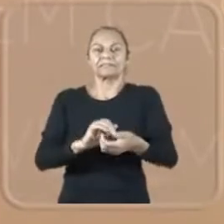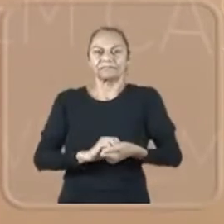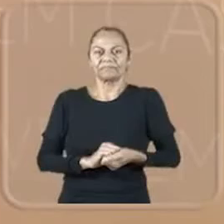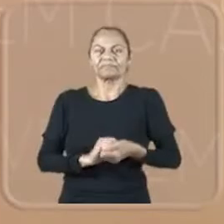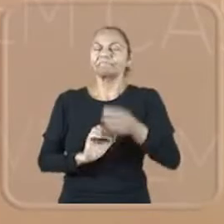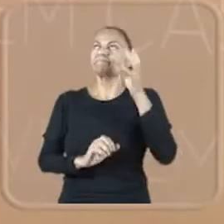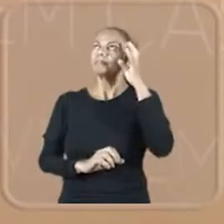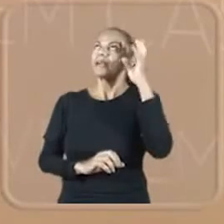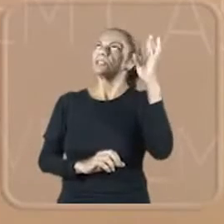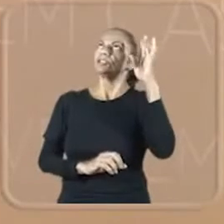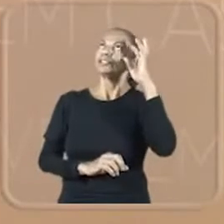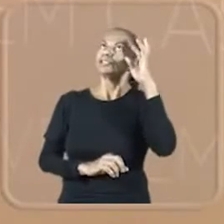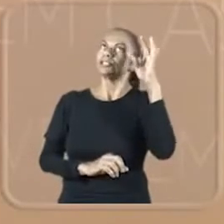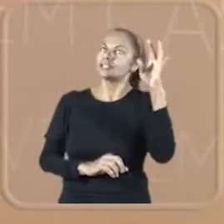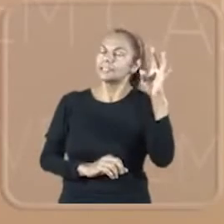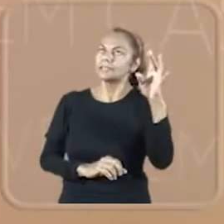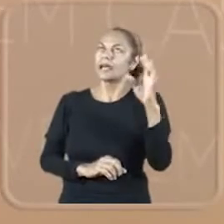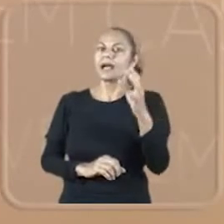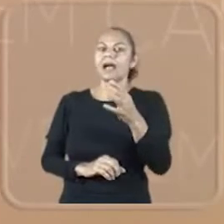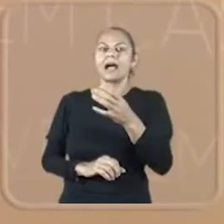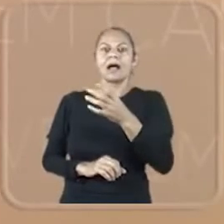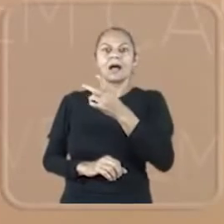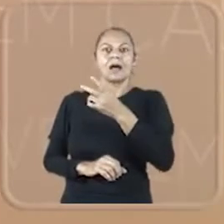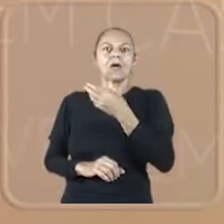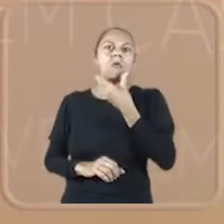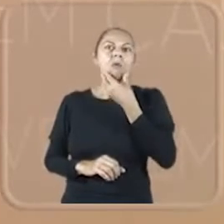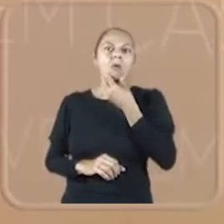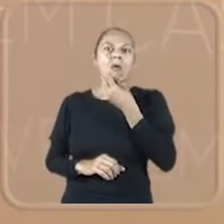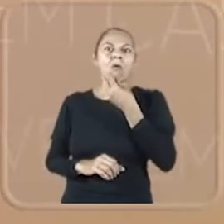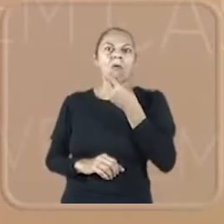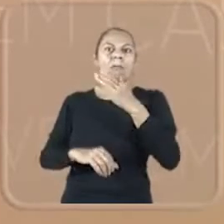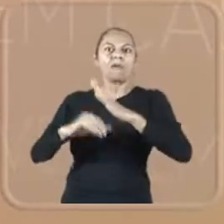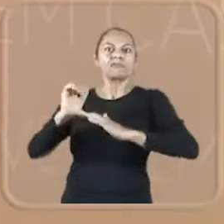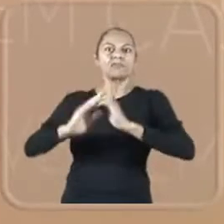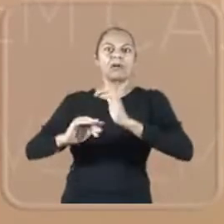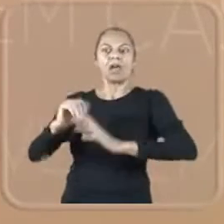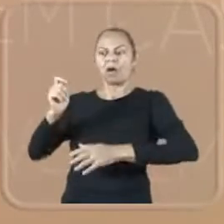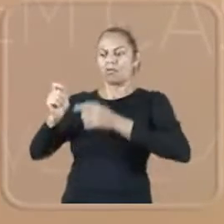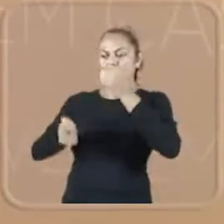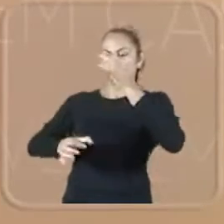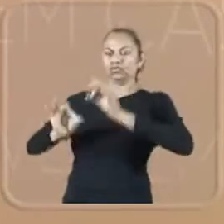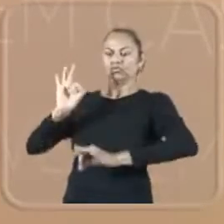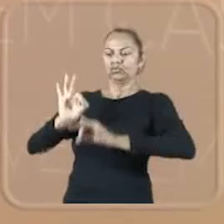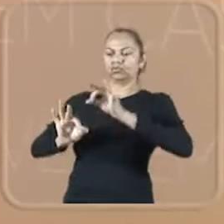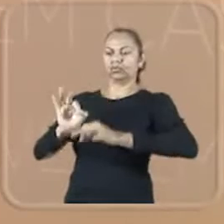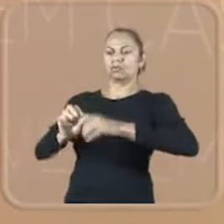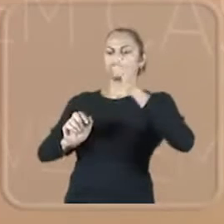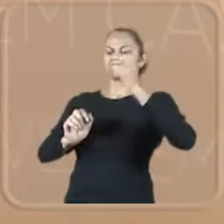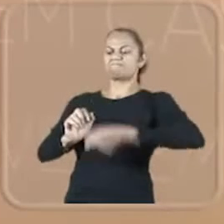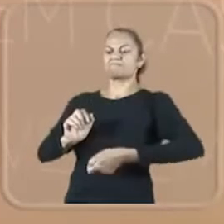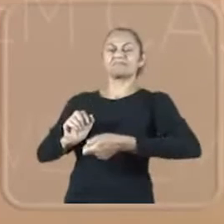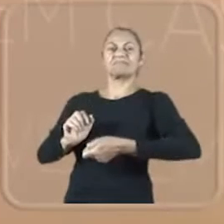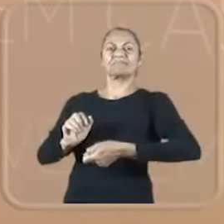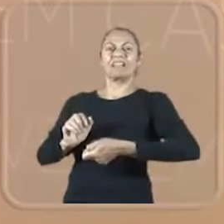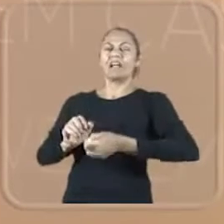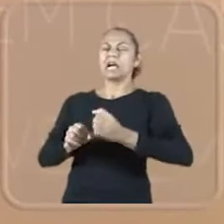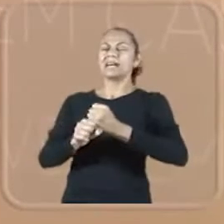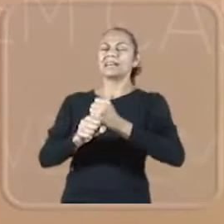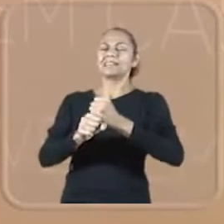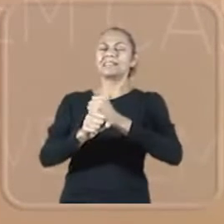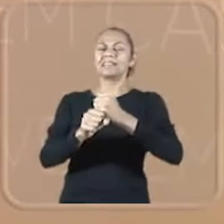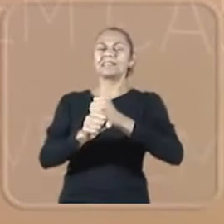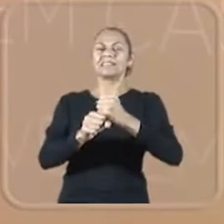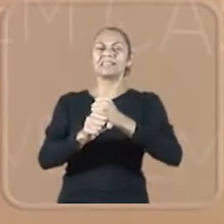imagina um juiz que passou a vida inteira julgando, né? A palavra final é minha. As pessoas vão lá, dão os seus argumentos e eu julgo. E